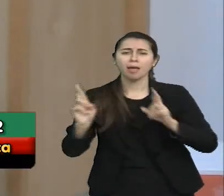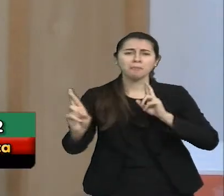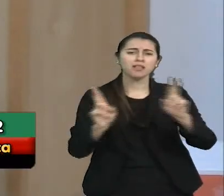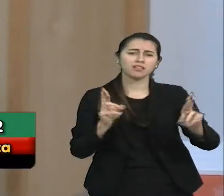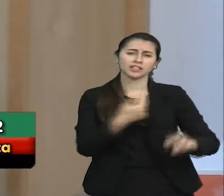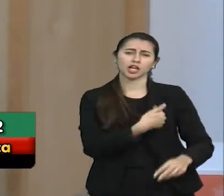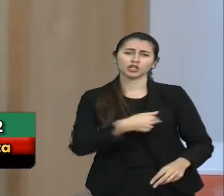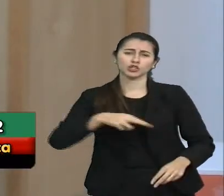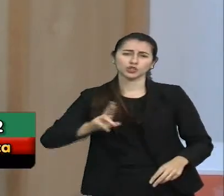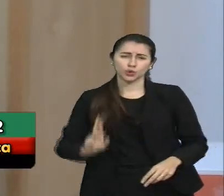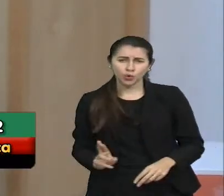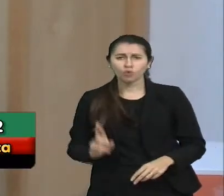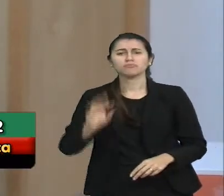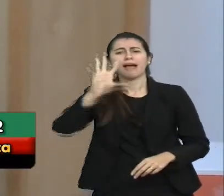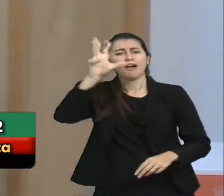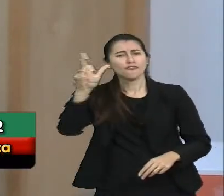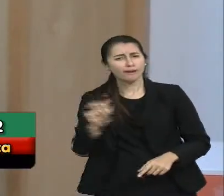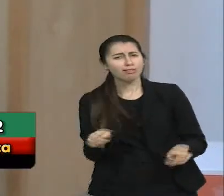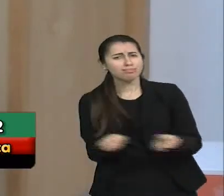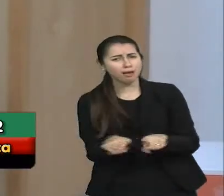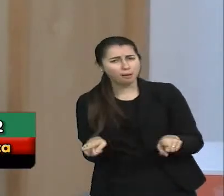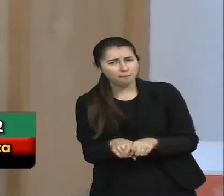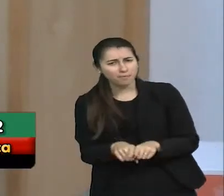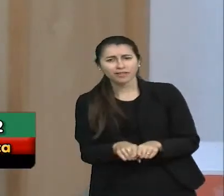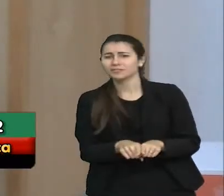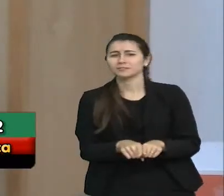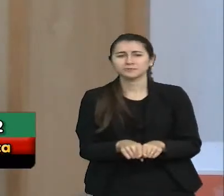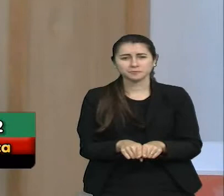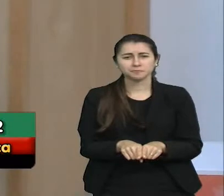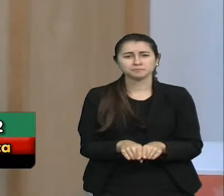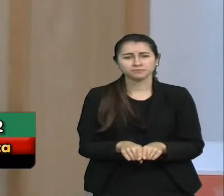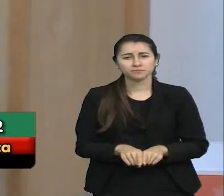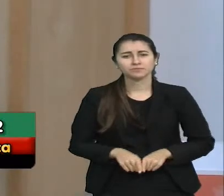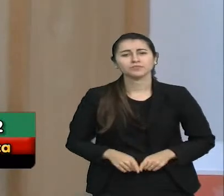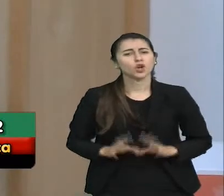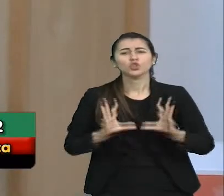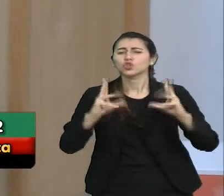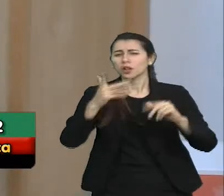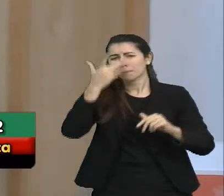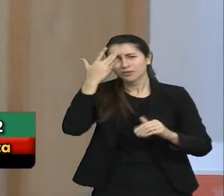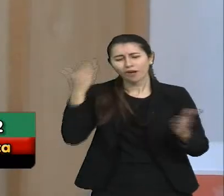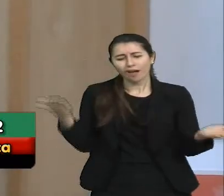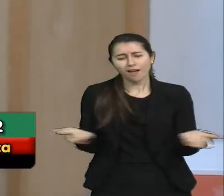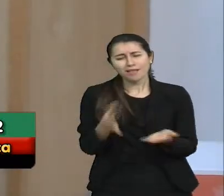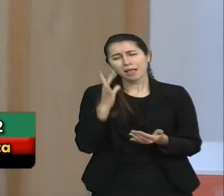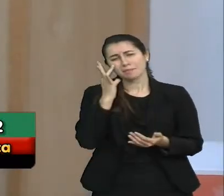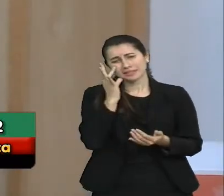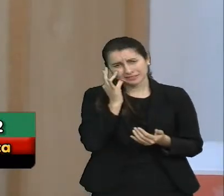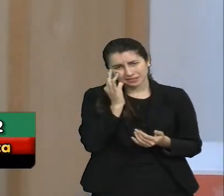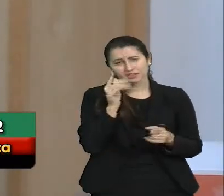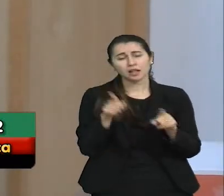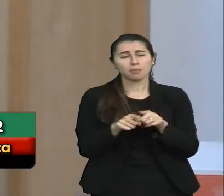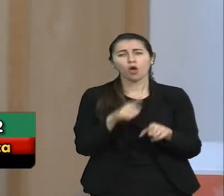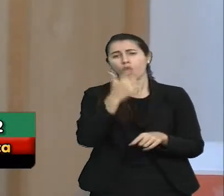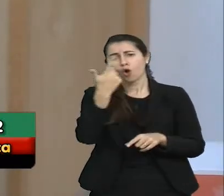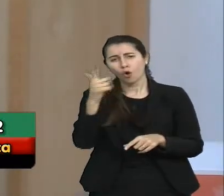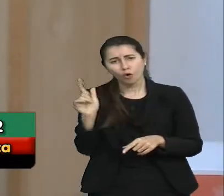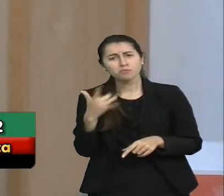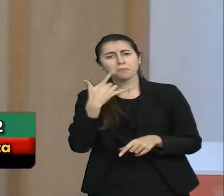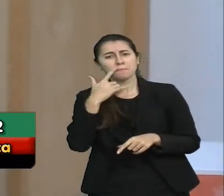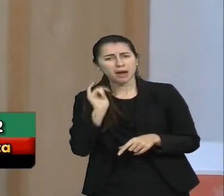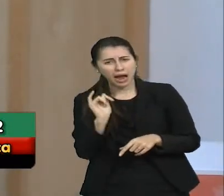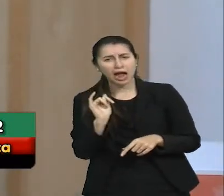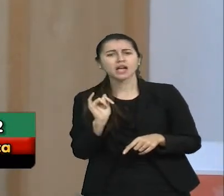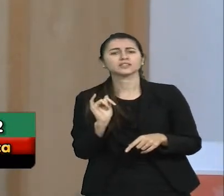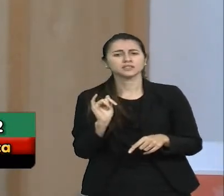Africana. Oi? Sem problema, mas vocês estão aqui hoje. E todos os outros pais, babalorixás que estiverem,